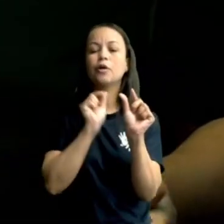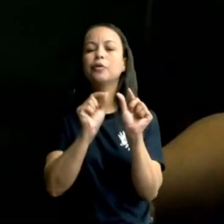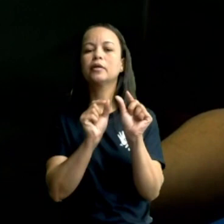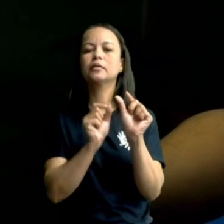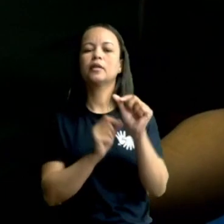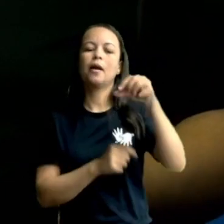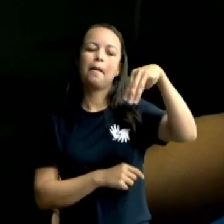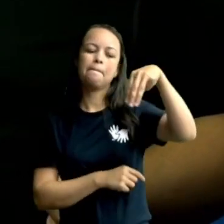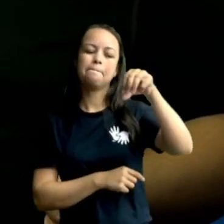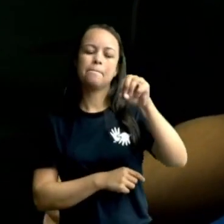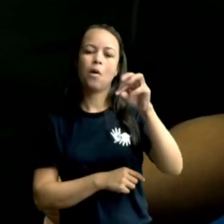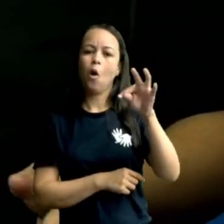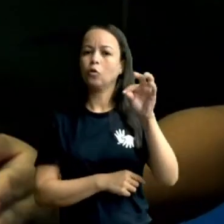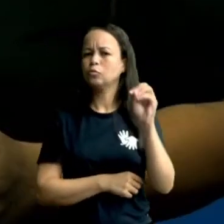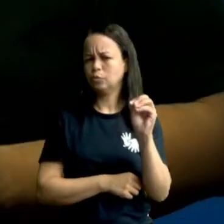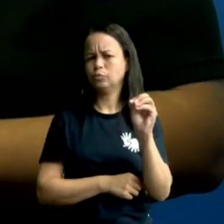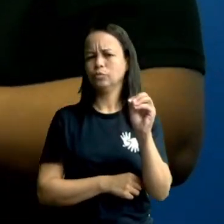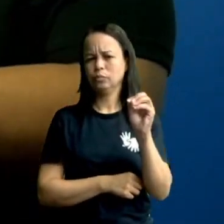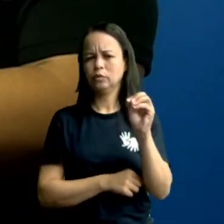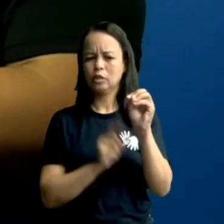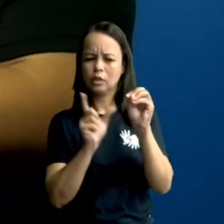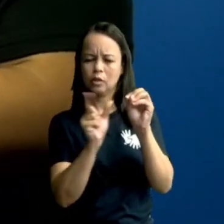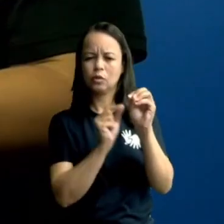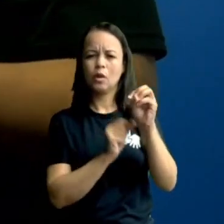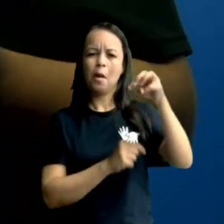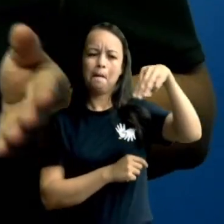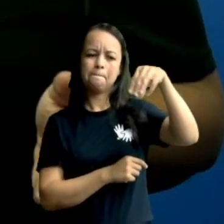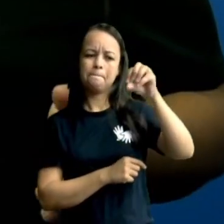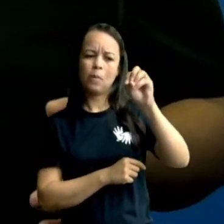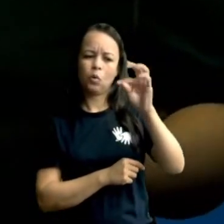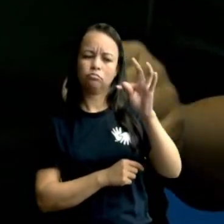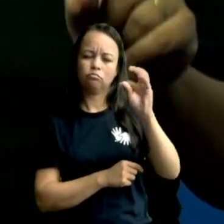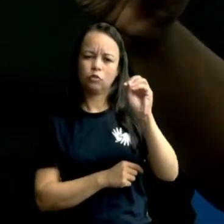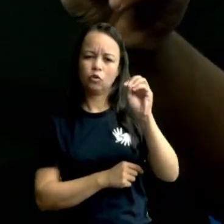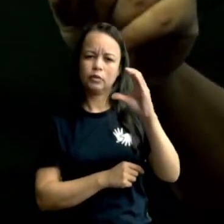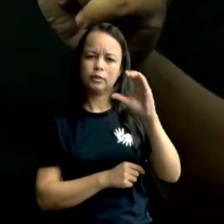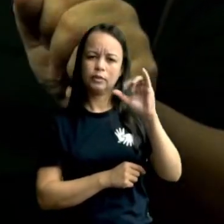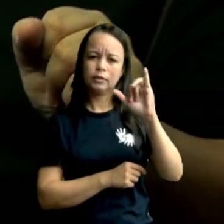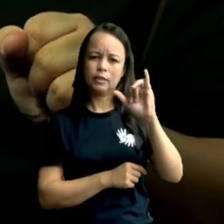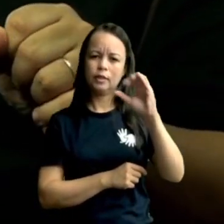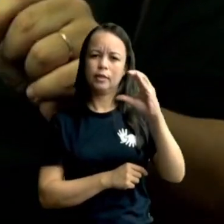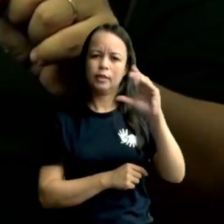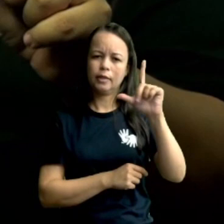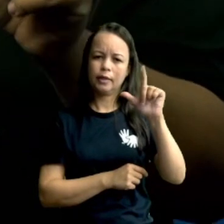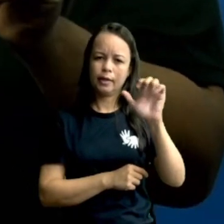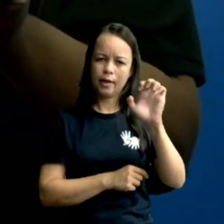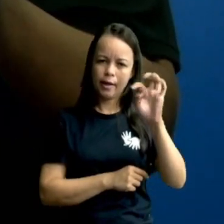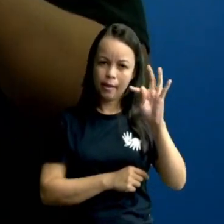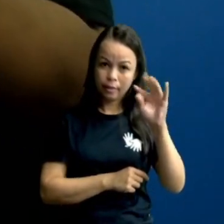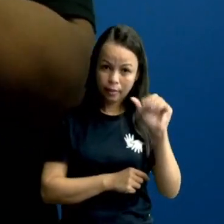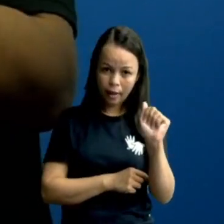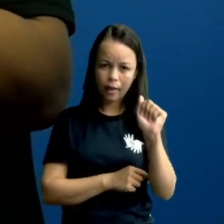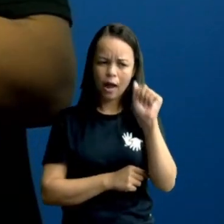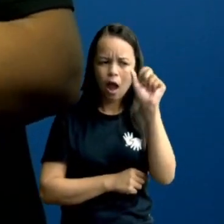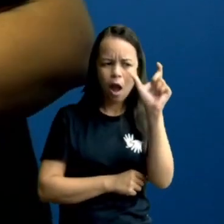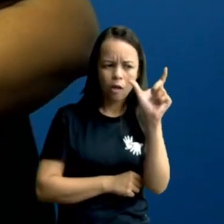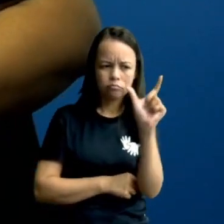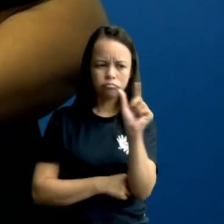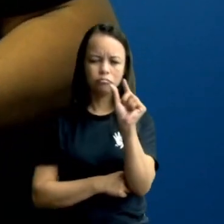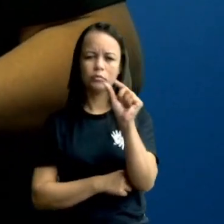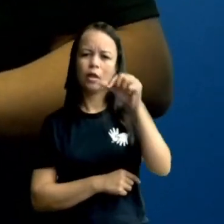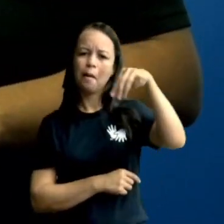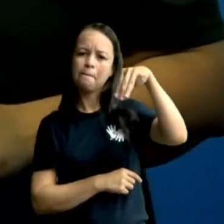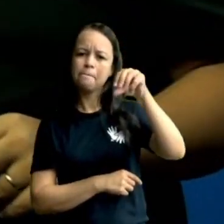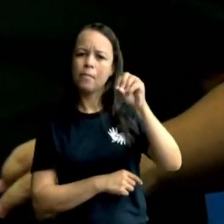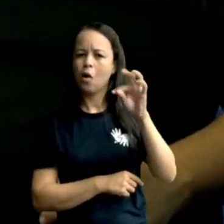Vê só, reduziu de motocicleta para moto. O mesmo acontece com a palavra